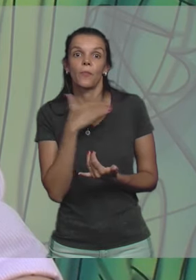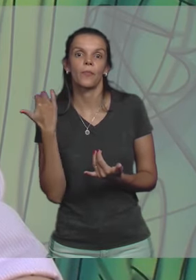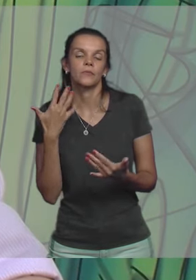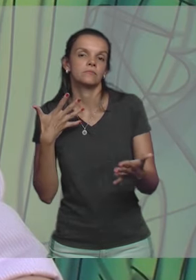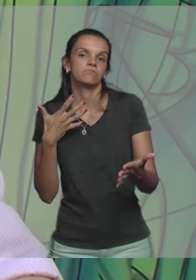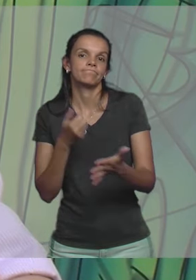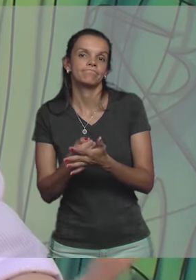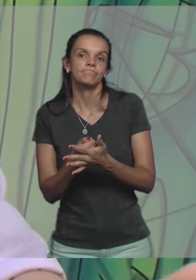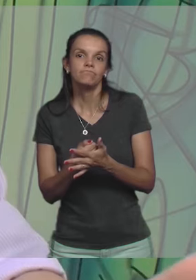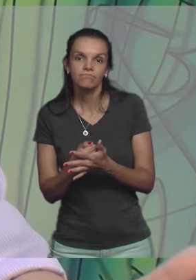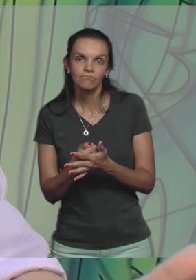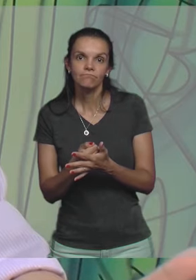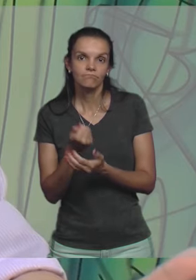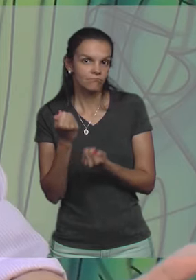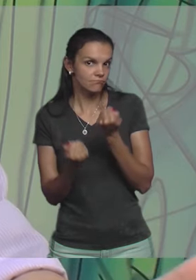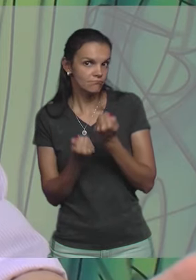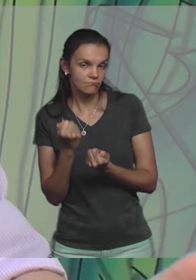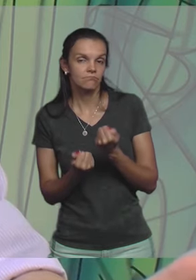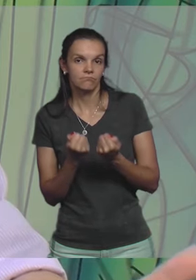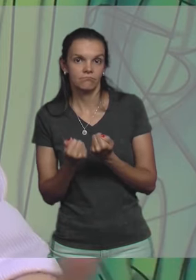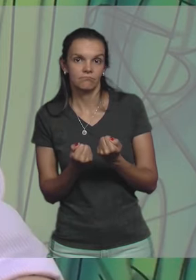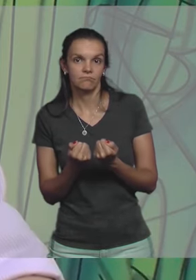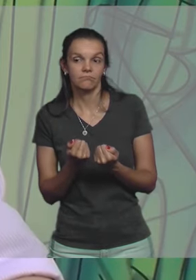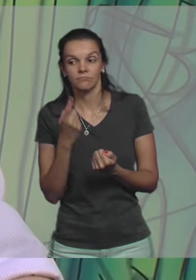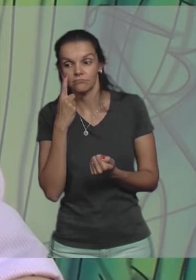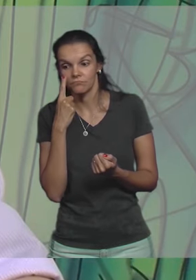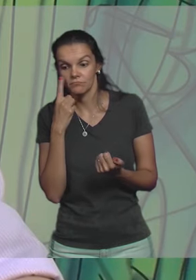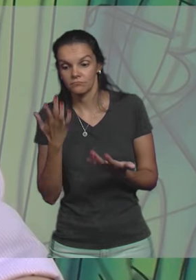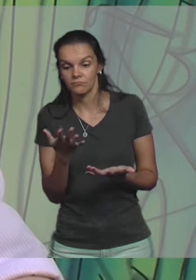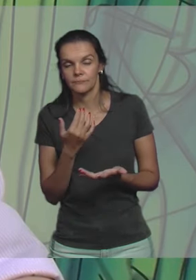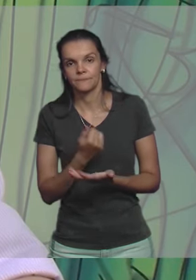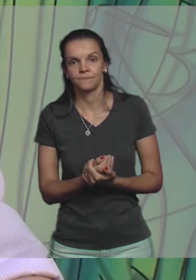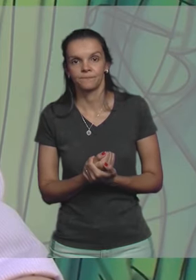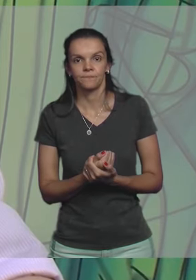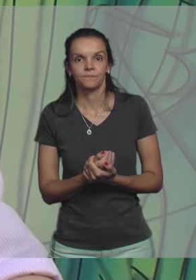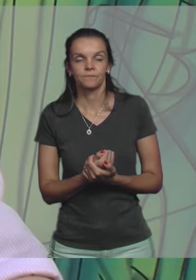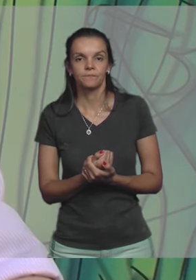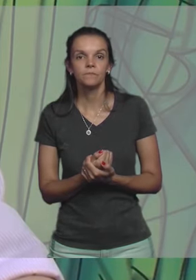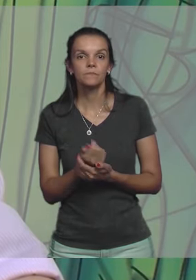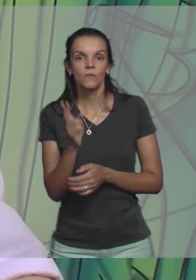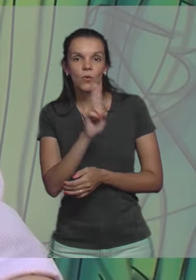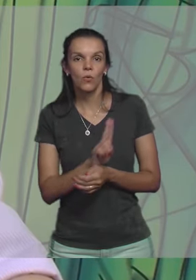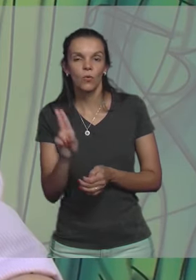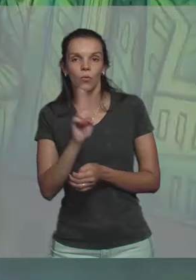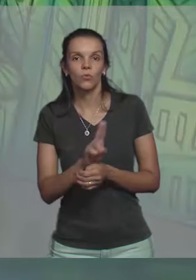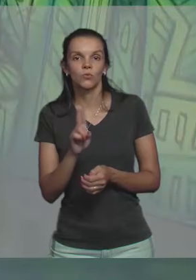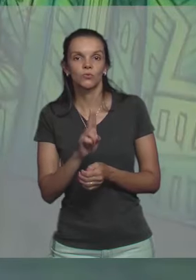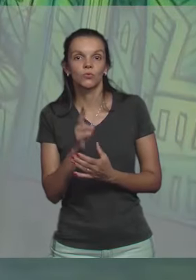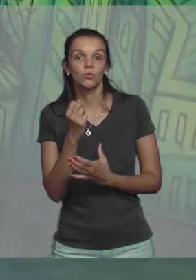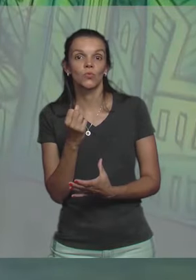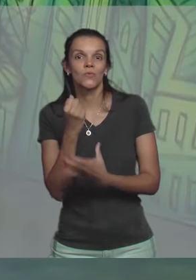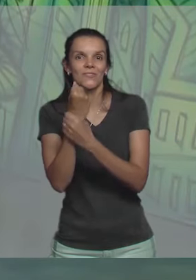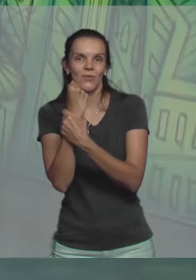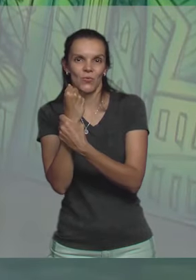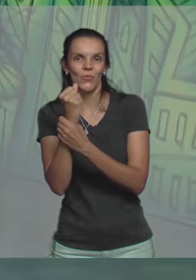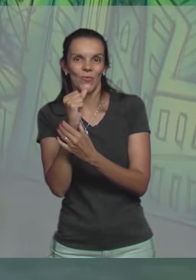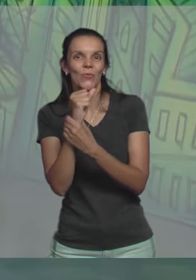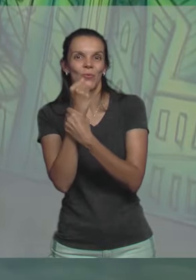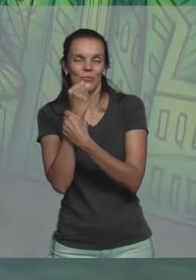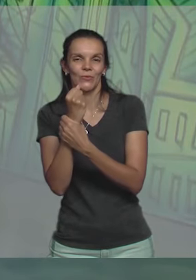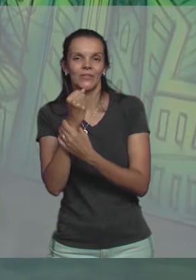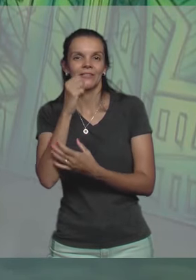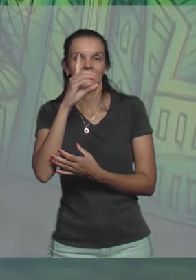trânsito. Recentemente tem saído publicações do uso do seguro do DPVAT, por exemplo, que apontam,